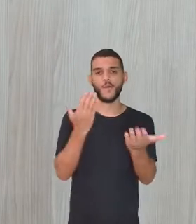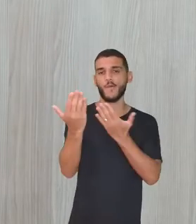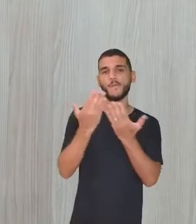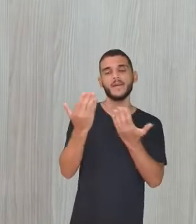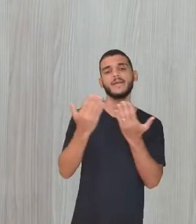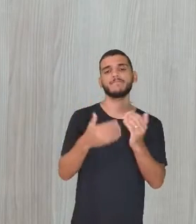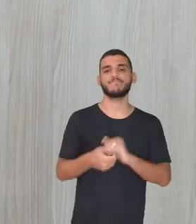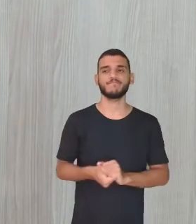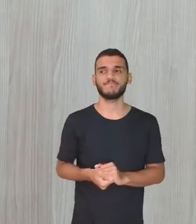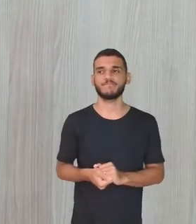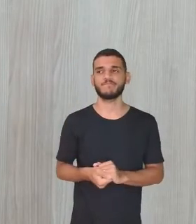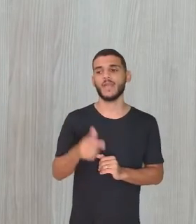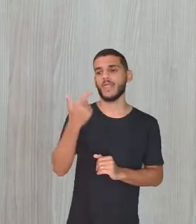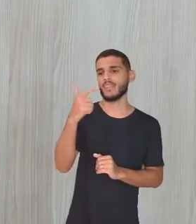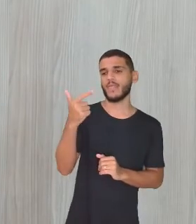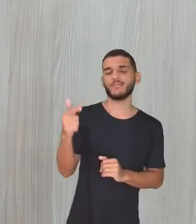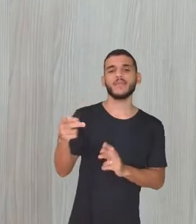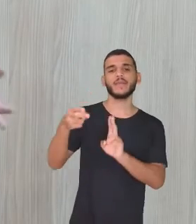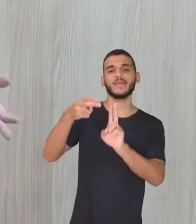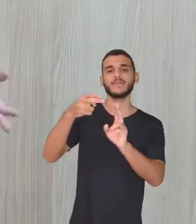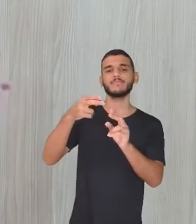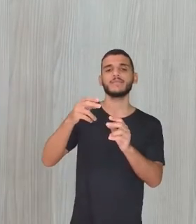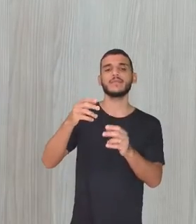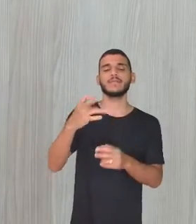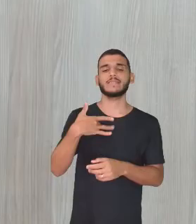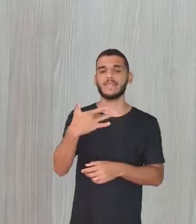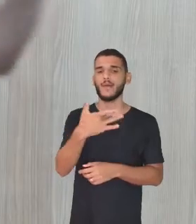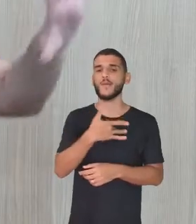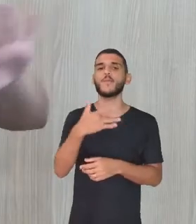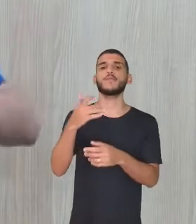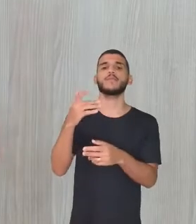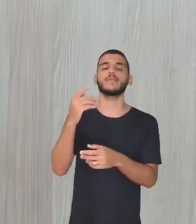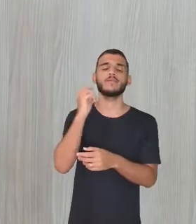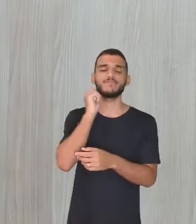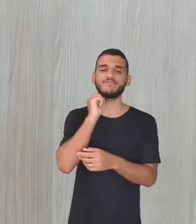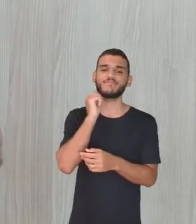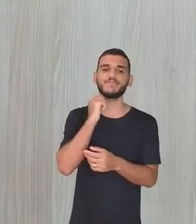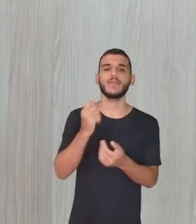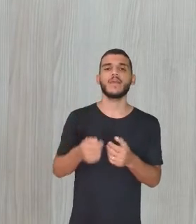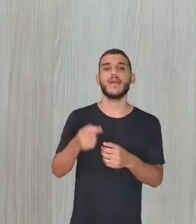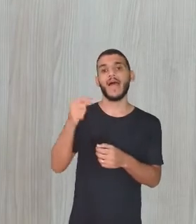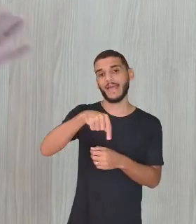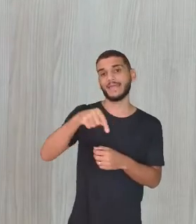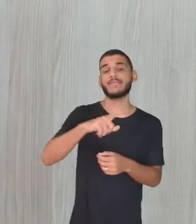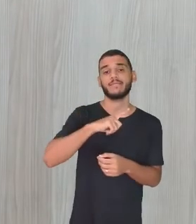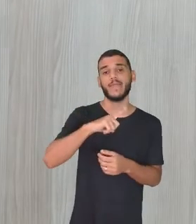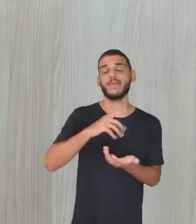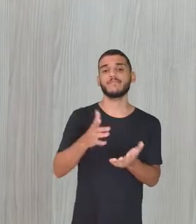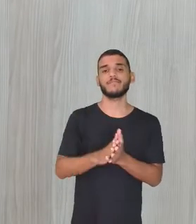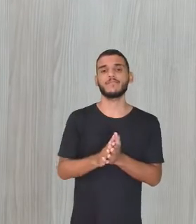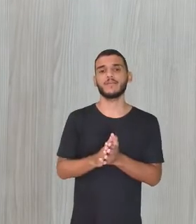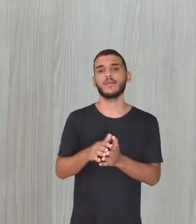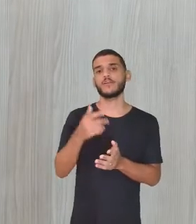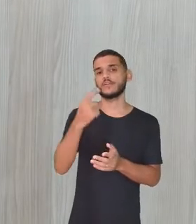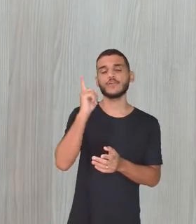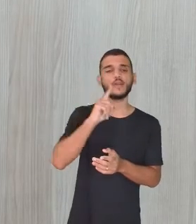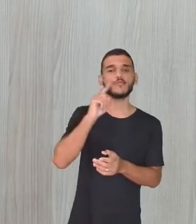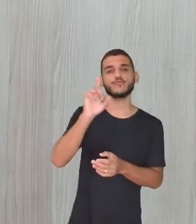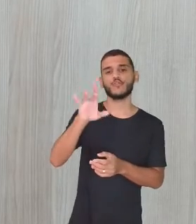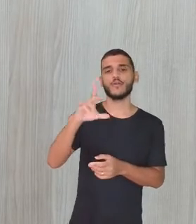por exemplo. Se fosse algo, claro, pertinente ao tema, né? Eu estou Exatamente. aqui mostrando exemplos com temas variados da minha